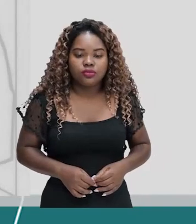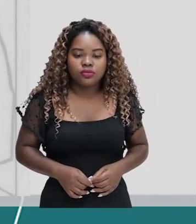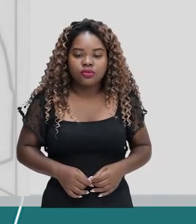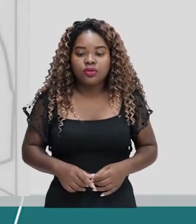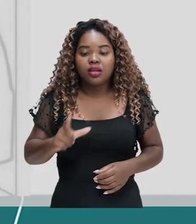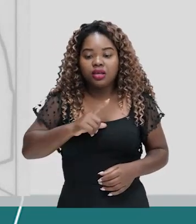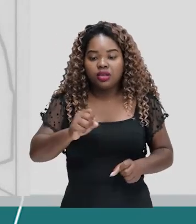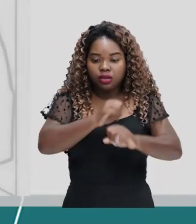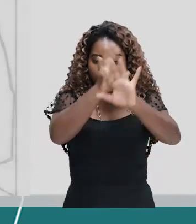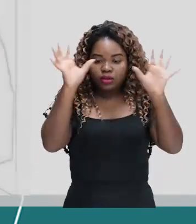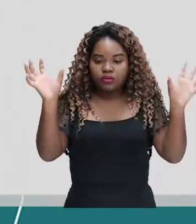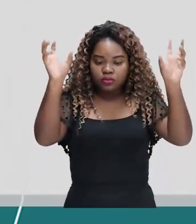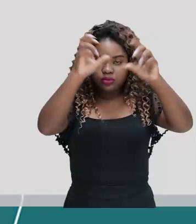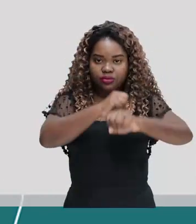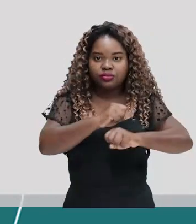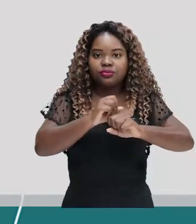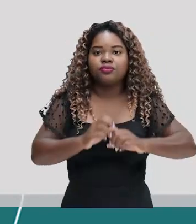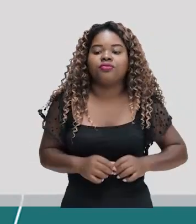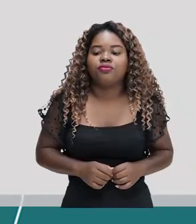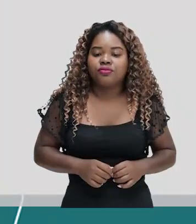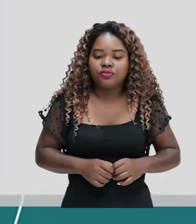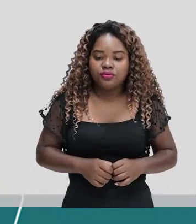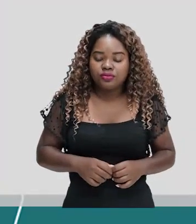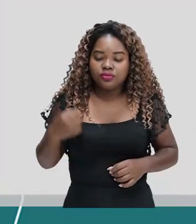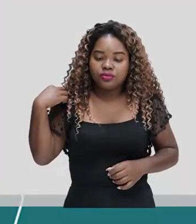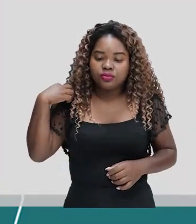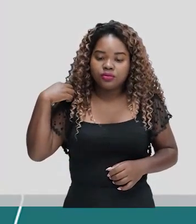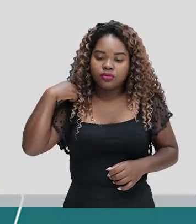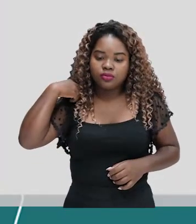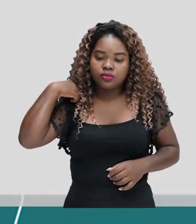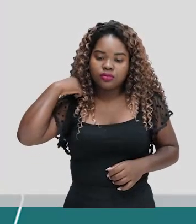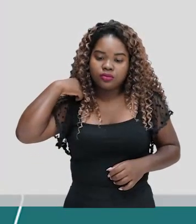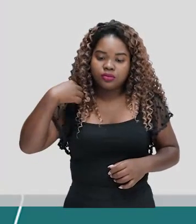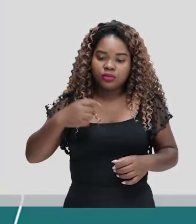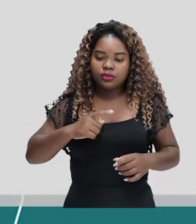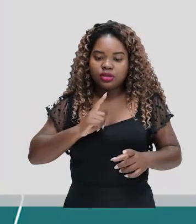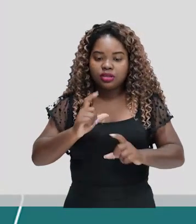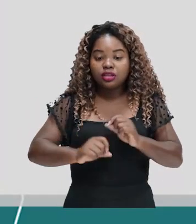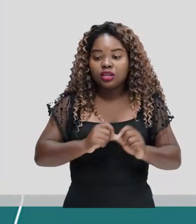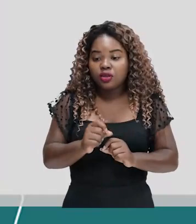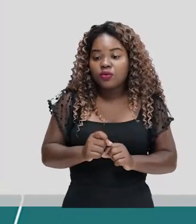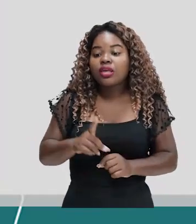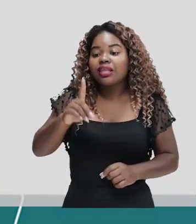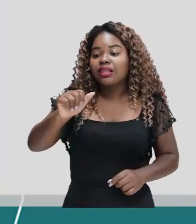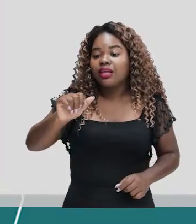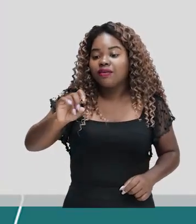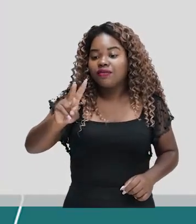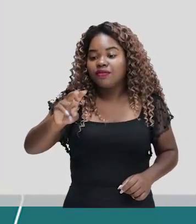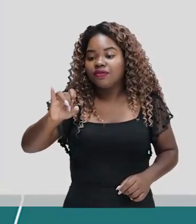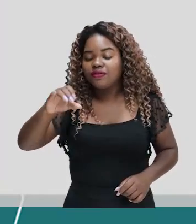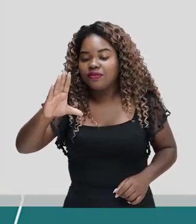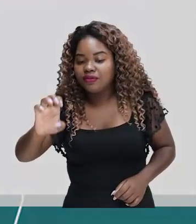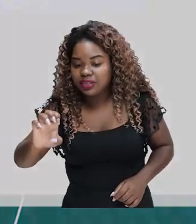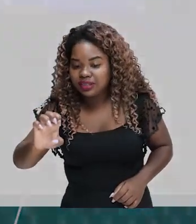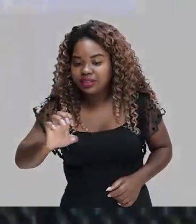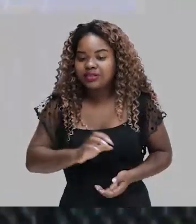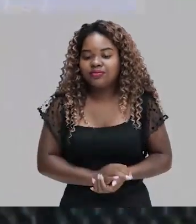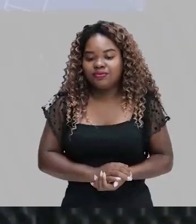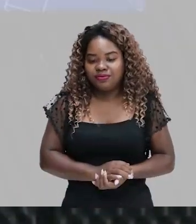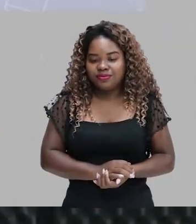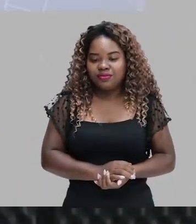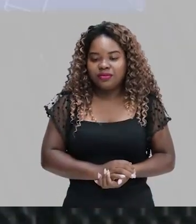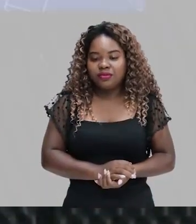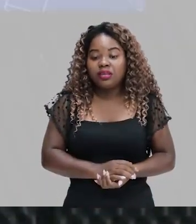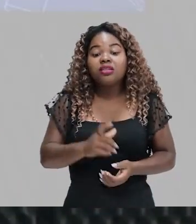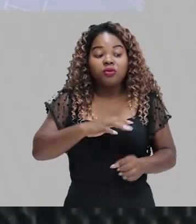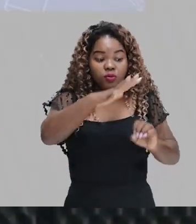Claro e escuro, para aprender a desenhar. Estude anatomia. Ó, Da Vinci novamente aí, ó. O cara desenhou um crânio, ou seja, ele pegou o crânio